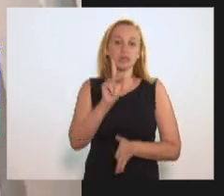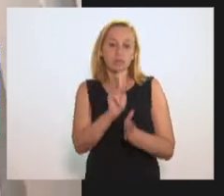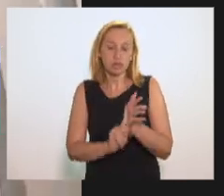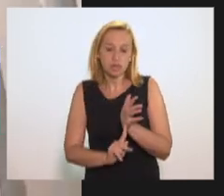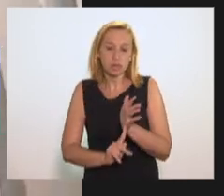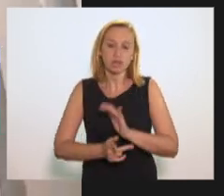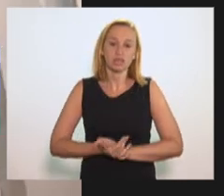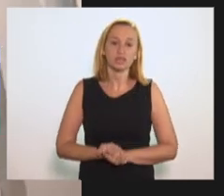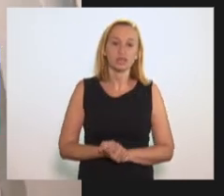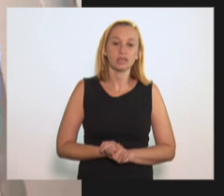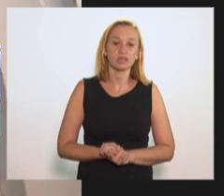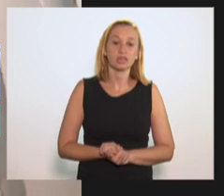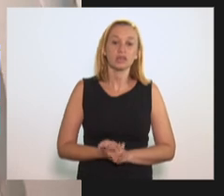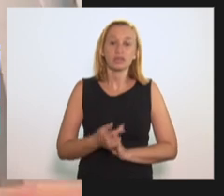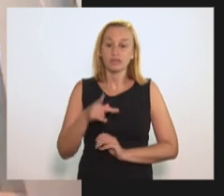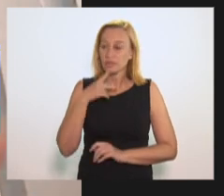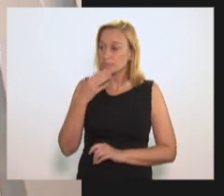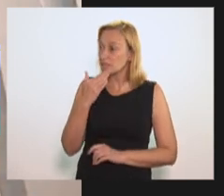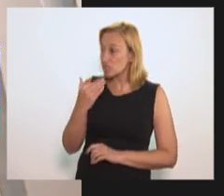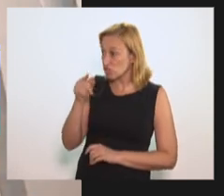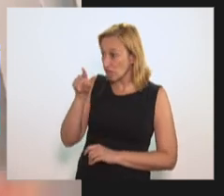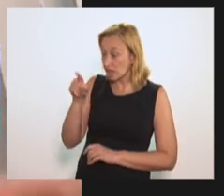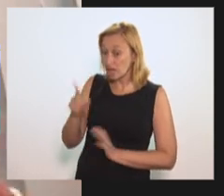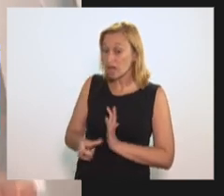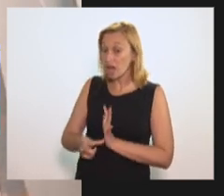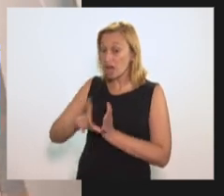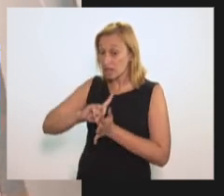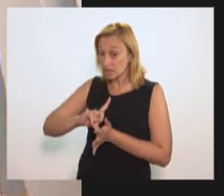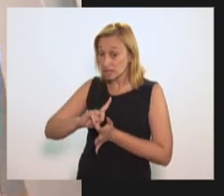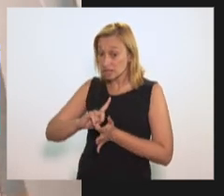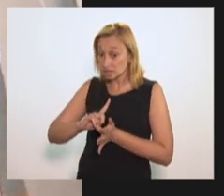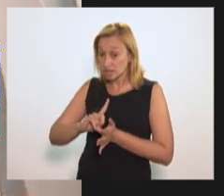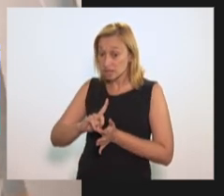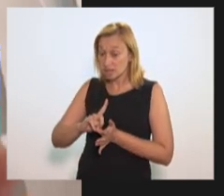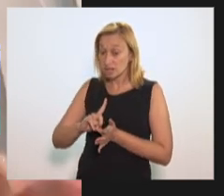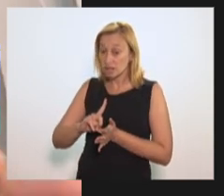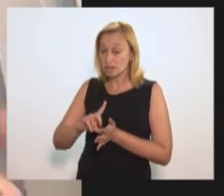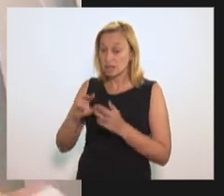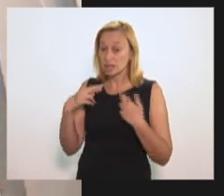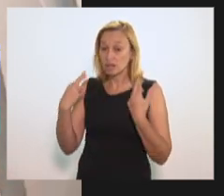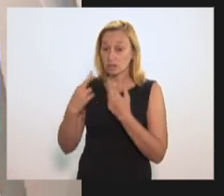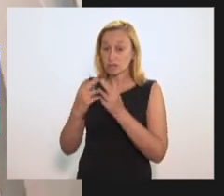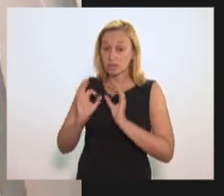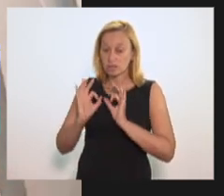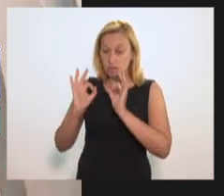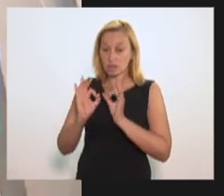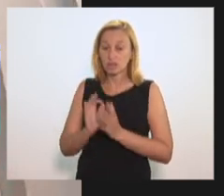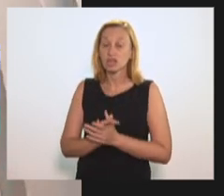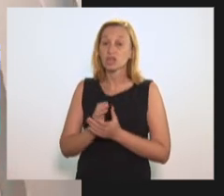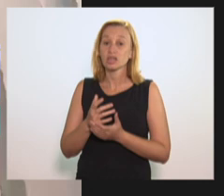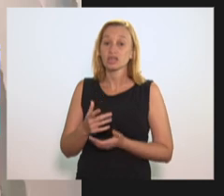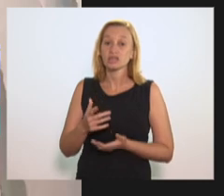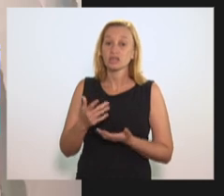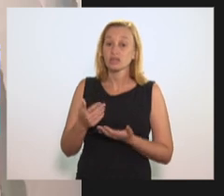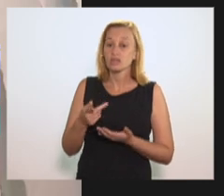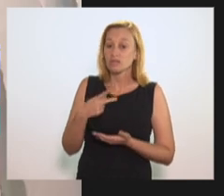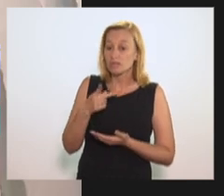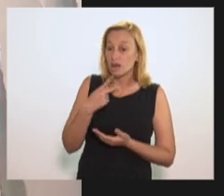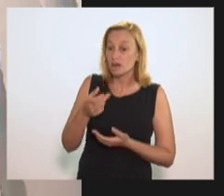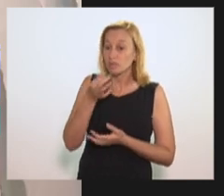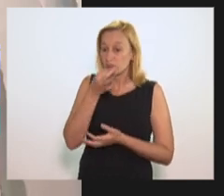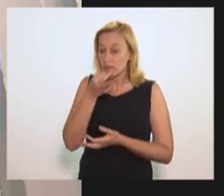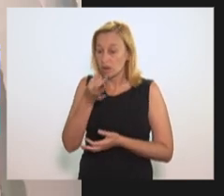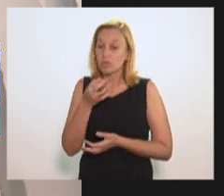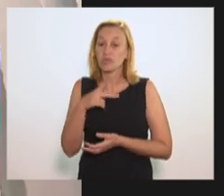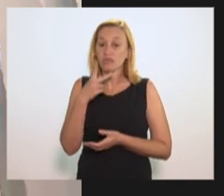eu ia até entrar em contato com ele hoje antes da nossa da sessão do plenário porque eu tenho muitas sugestões para dar esse